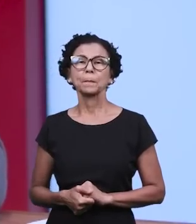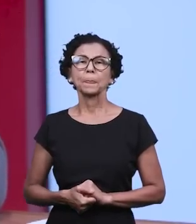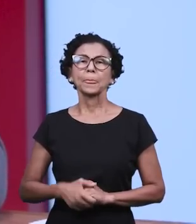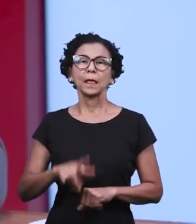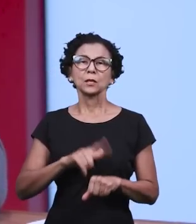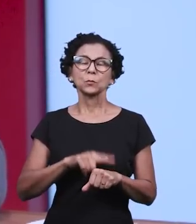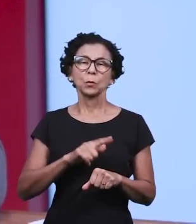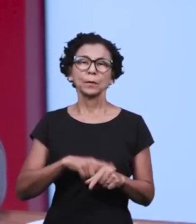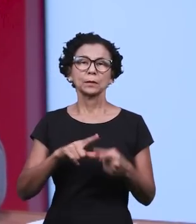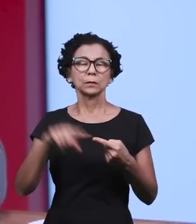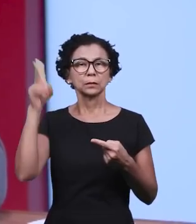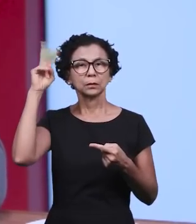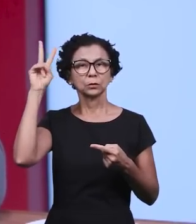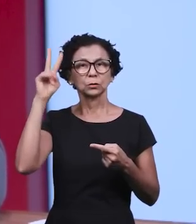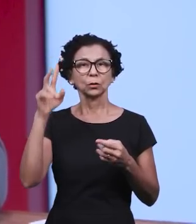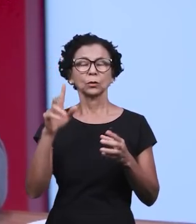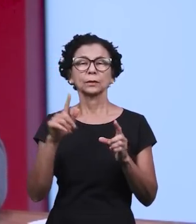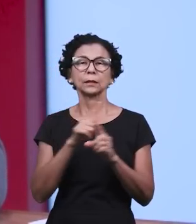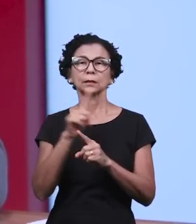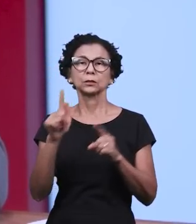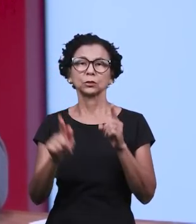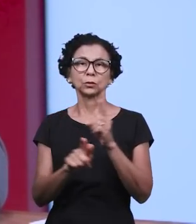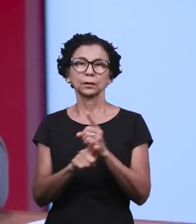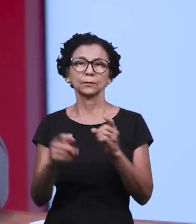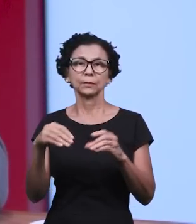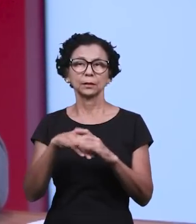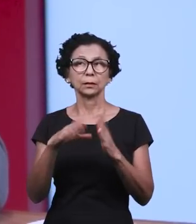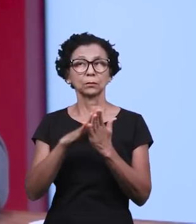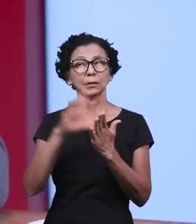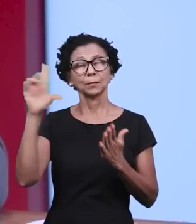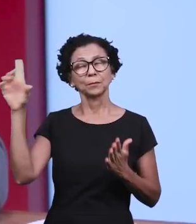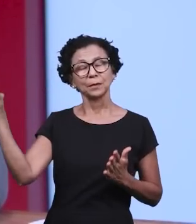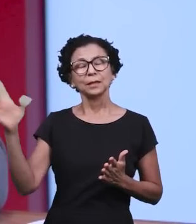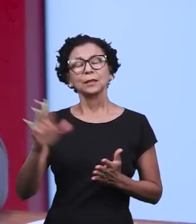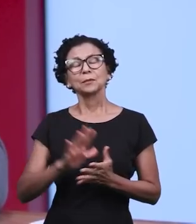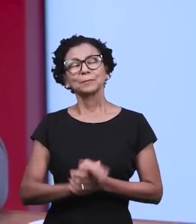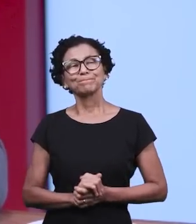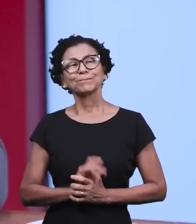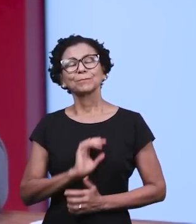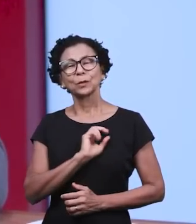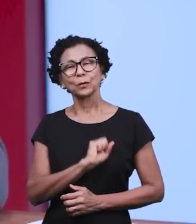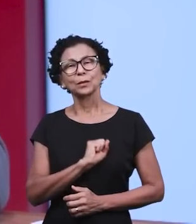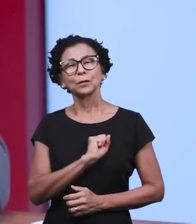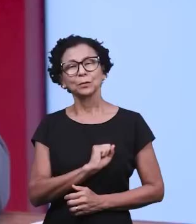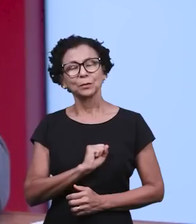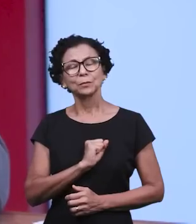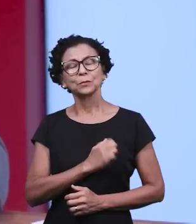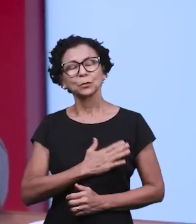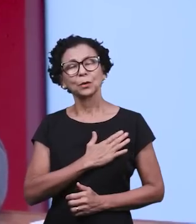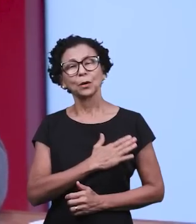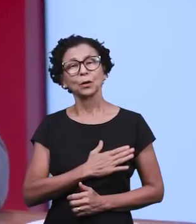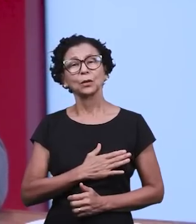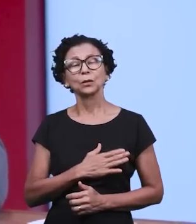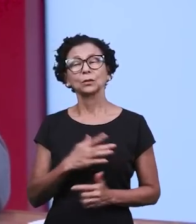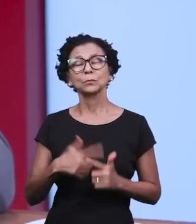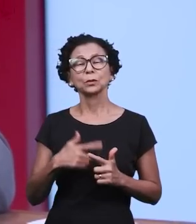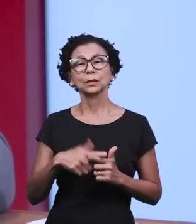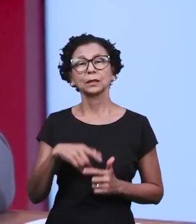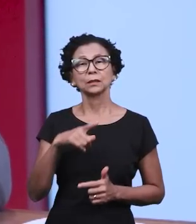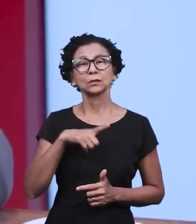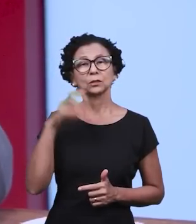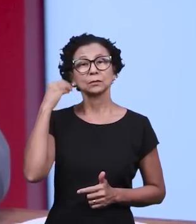da casa de teu pai, para a terra que eu te mostrarei, e far-te-ei uma grande